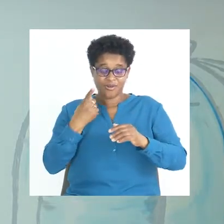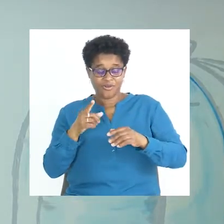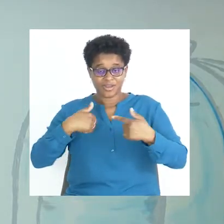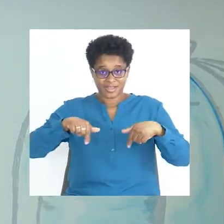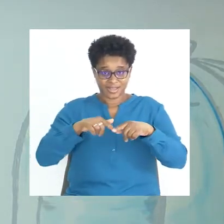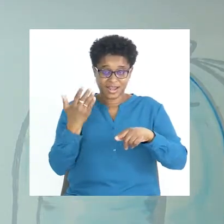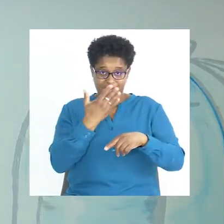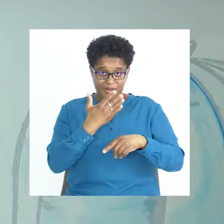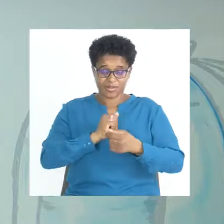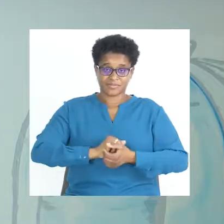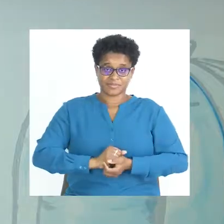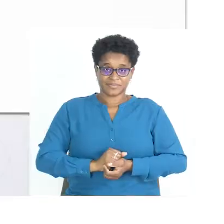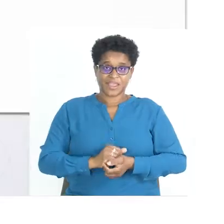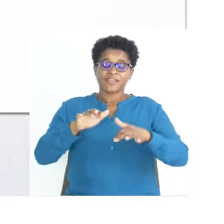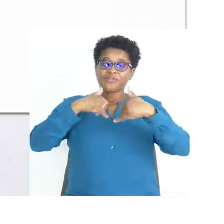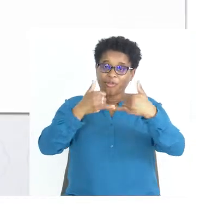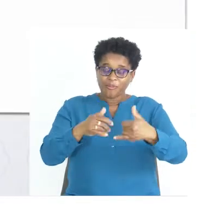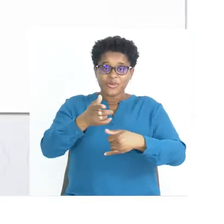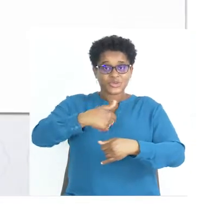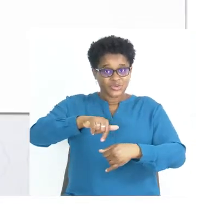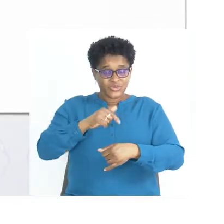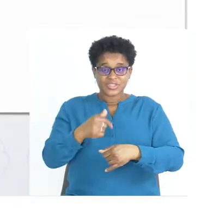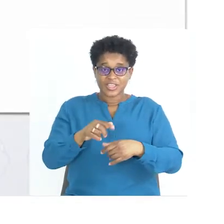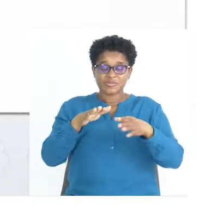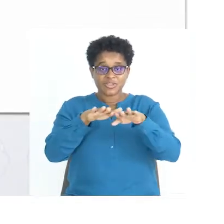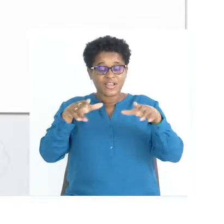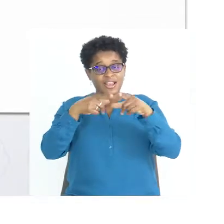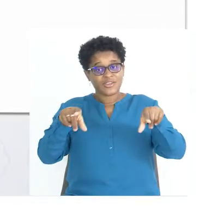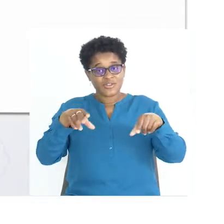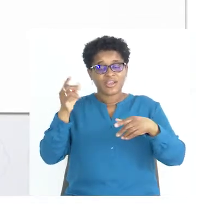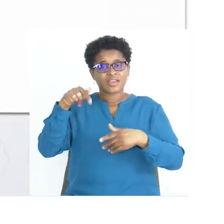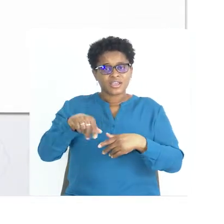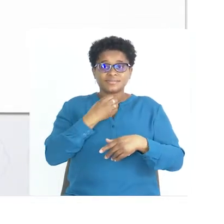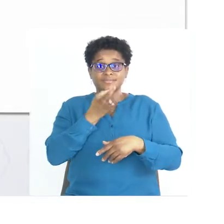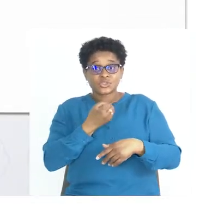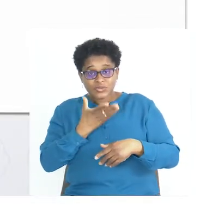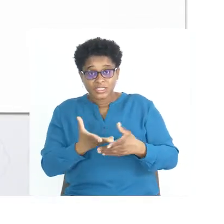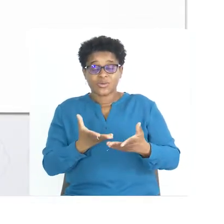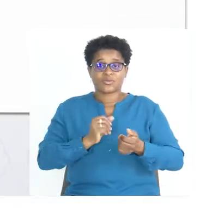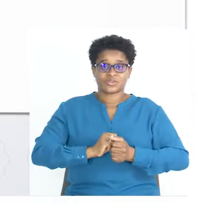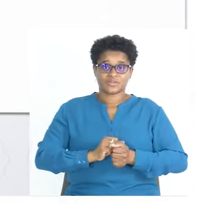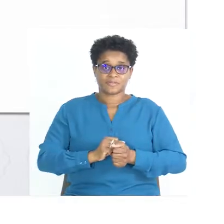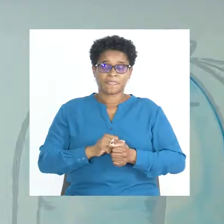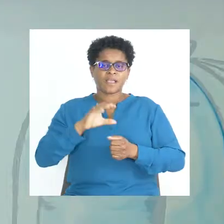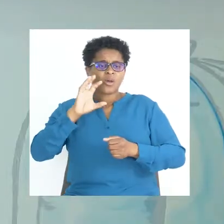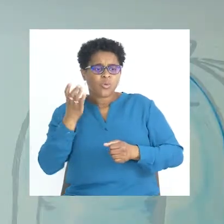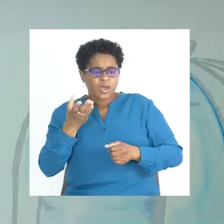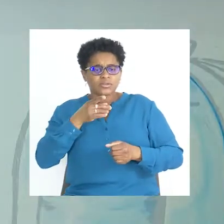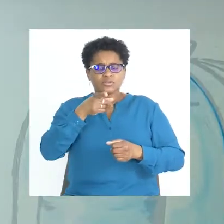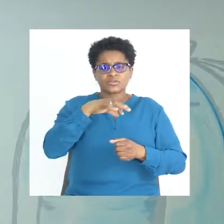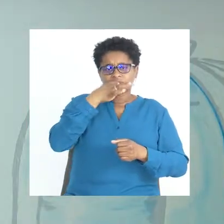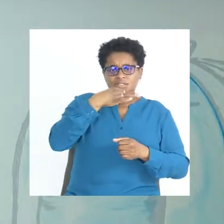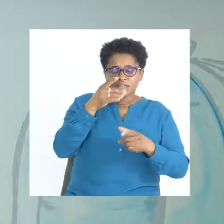casa ou na sala de aula. Depois nós temos os níveis de língua presentes e justificações.